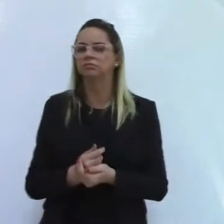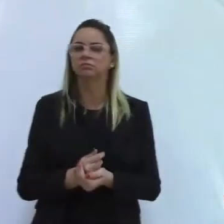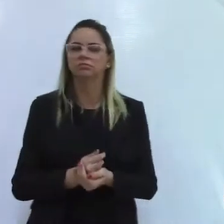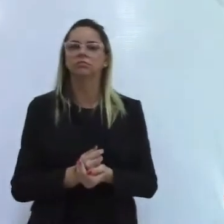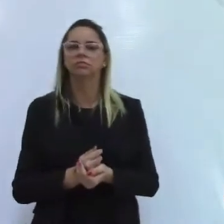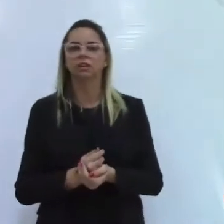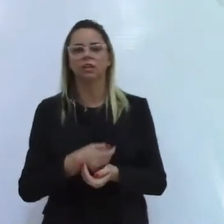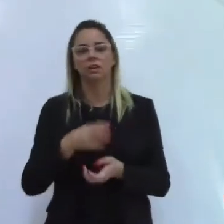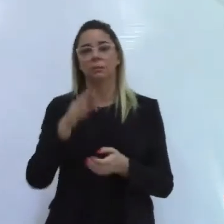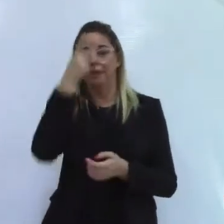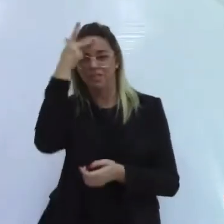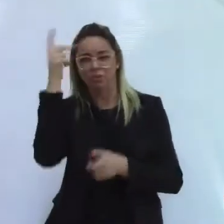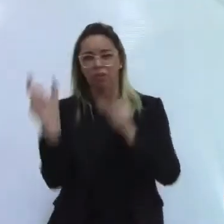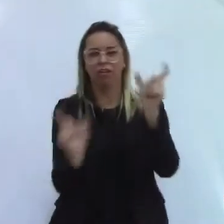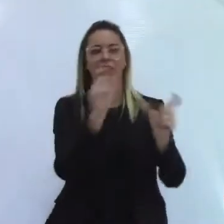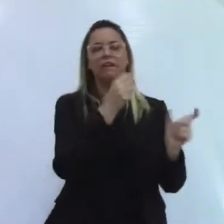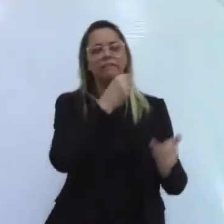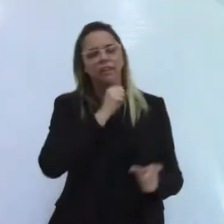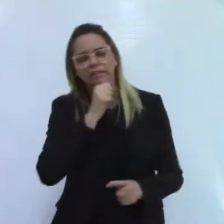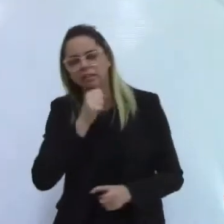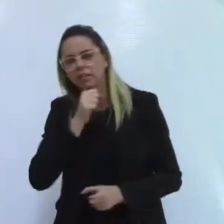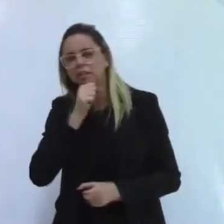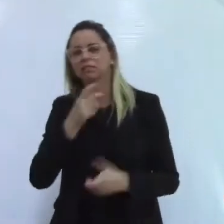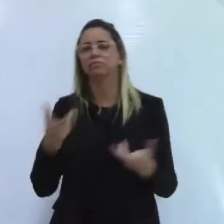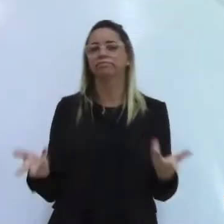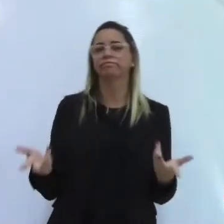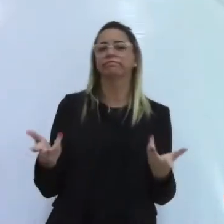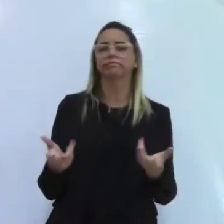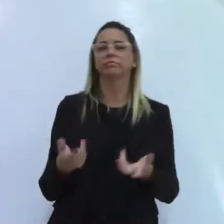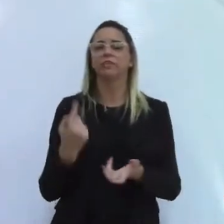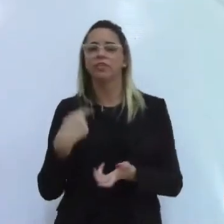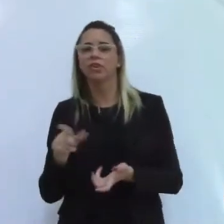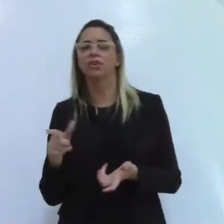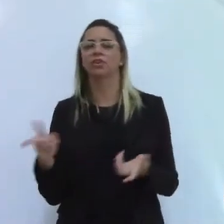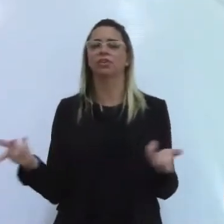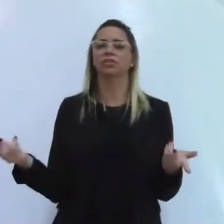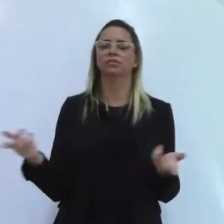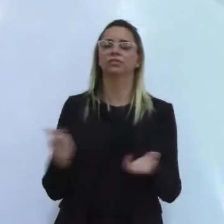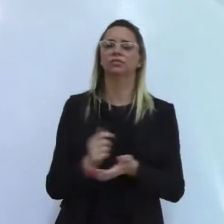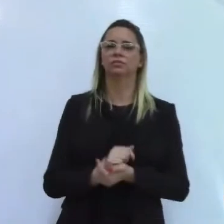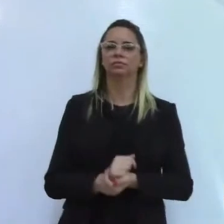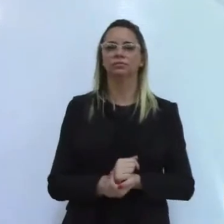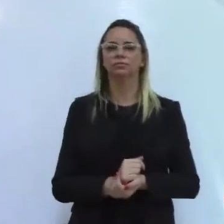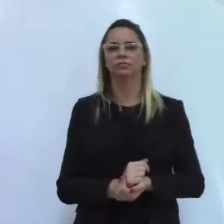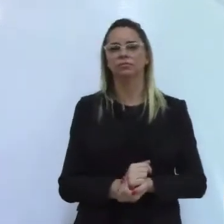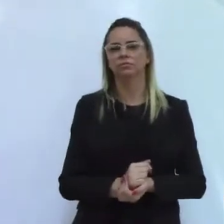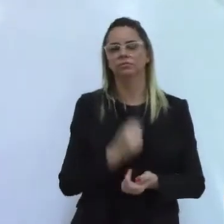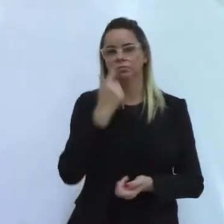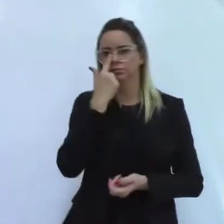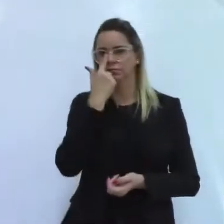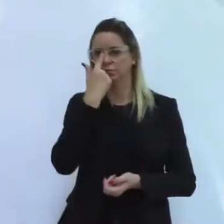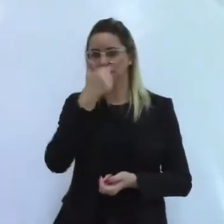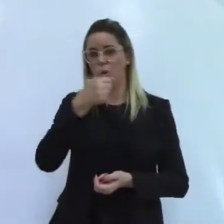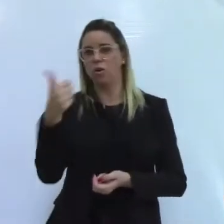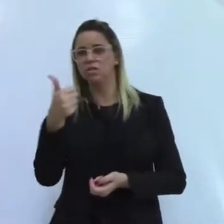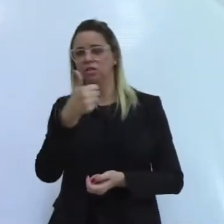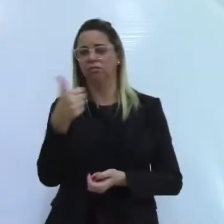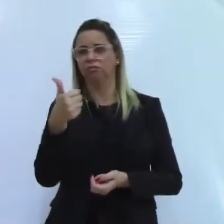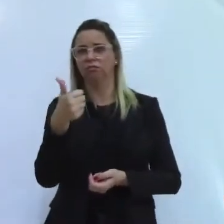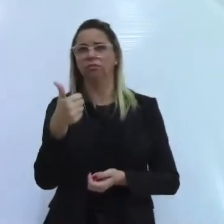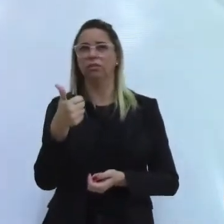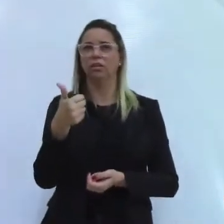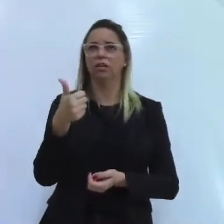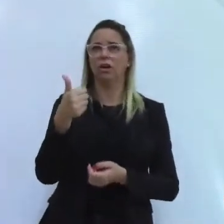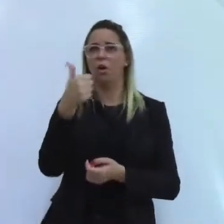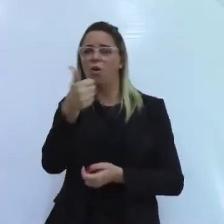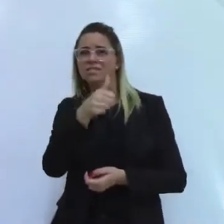Os idosos, com fogos e mais fogos, fora de hora. Até 11h30 da noite, meia-noite, tinha fogos em São Bento do